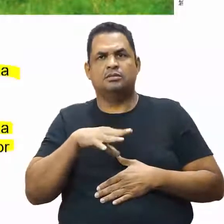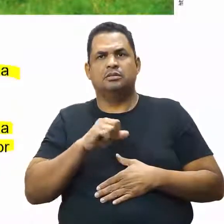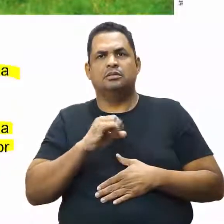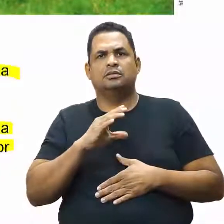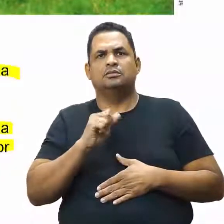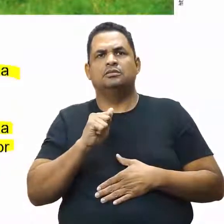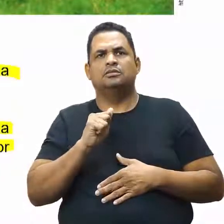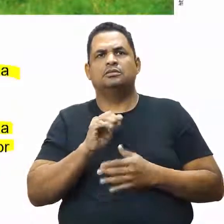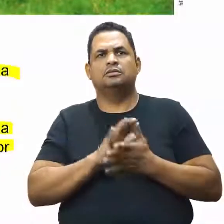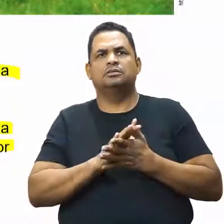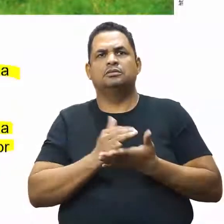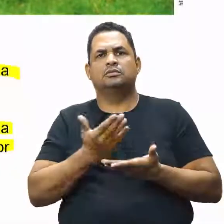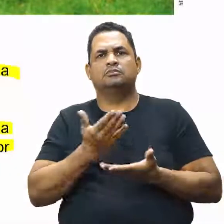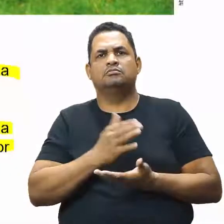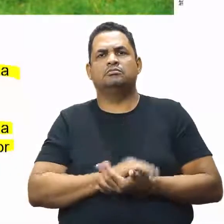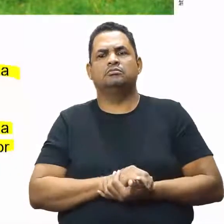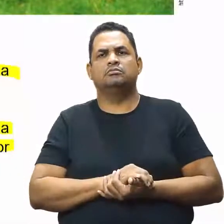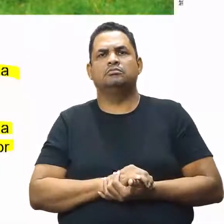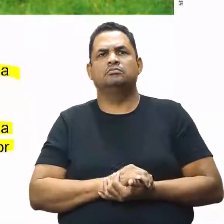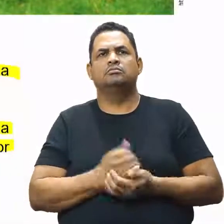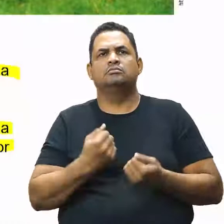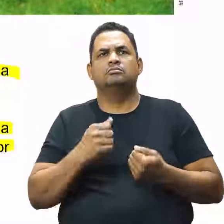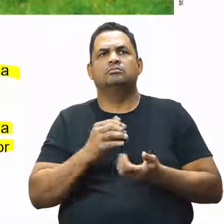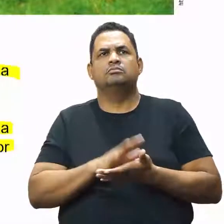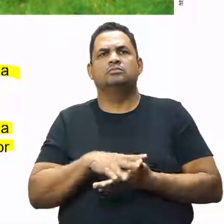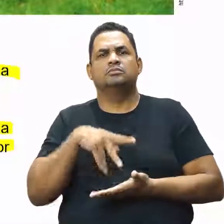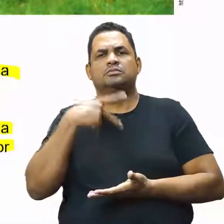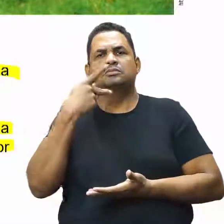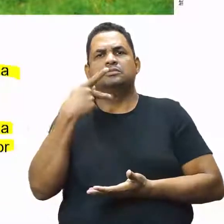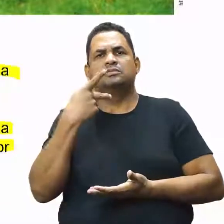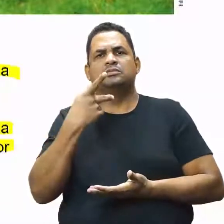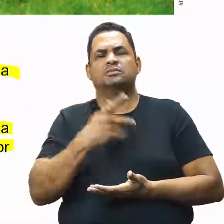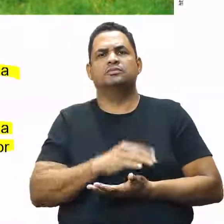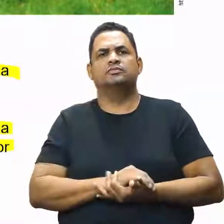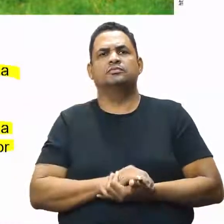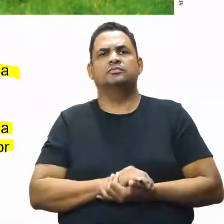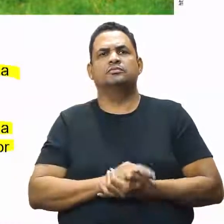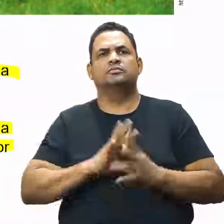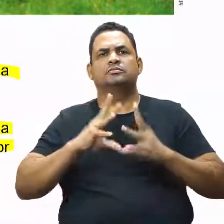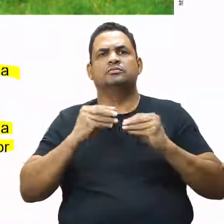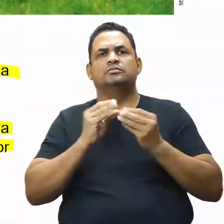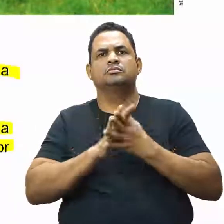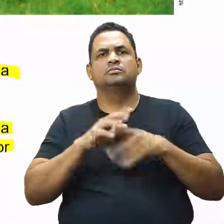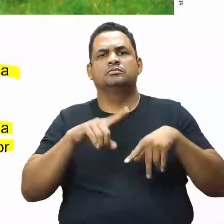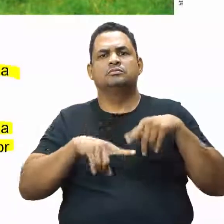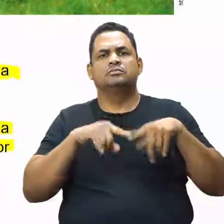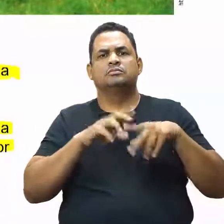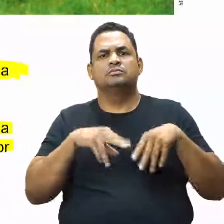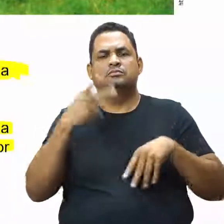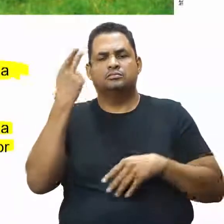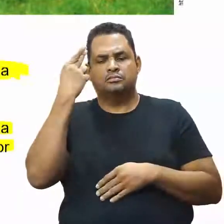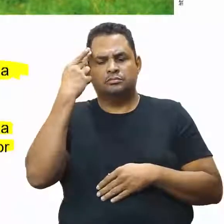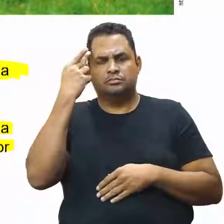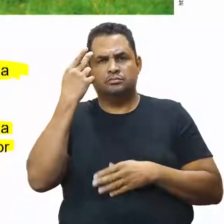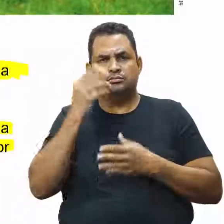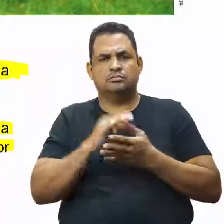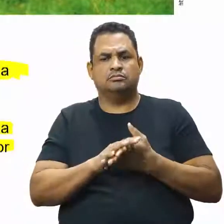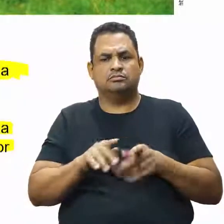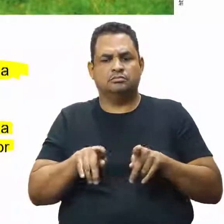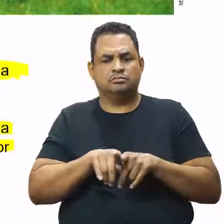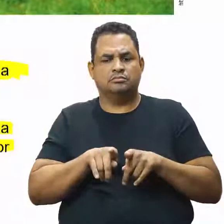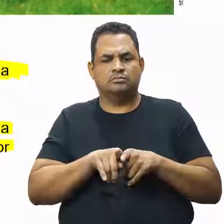mananciais. E também a gente pode falar não só dos mananciais, né? Mas de todos os recursos naturais e também